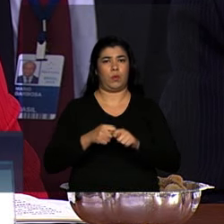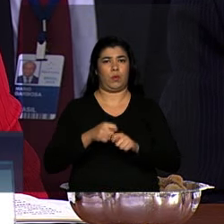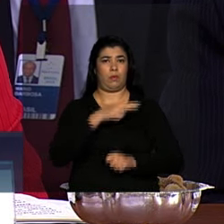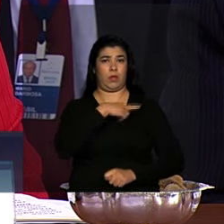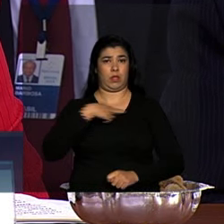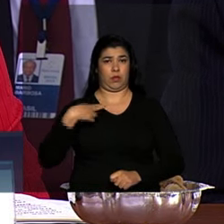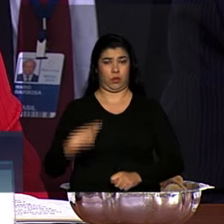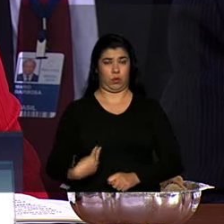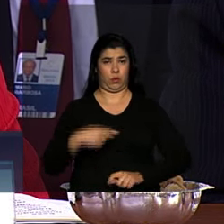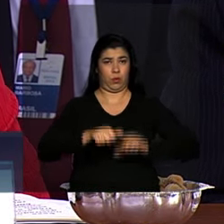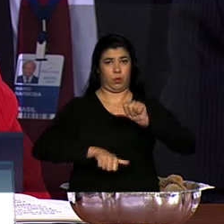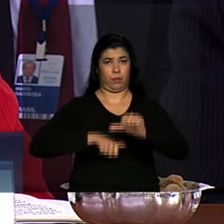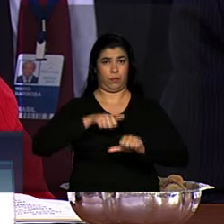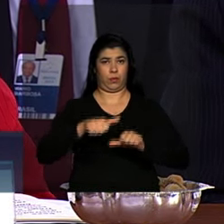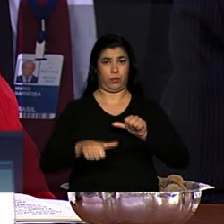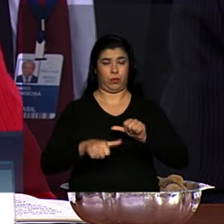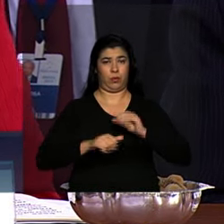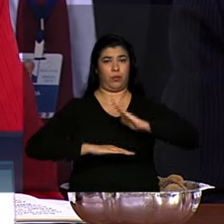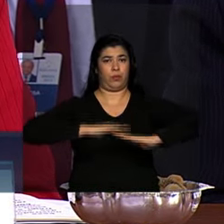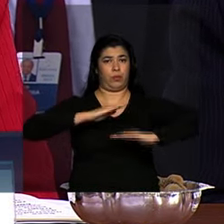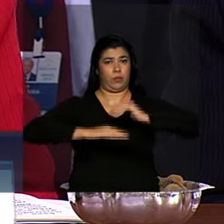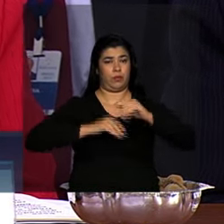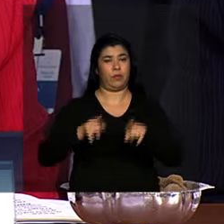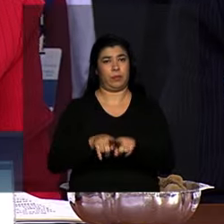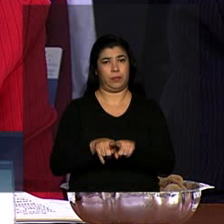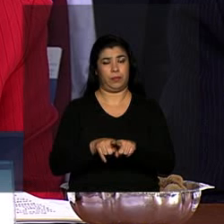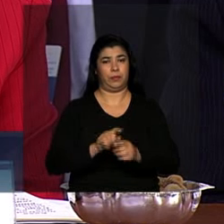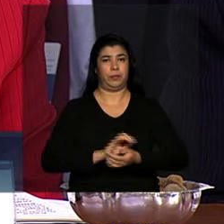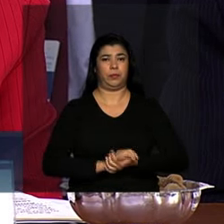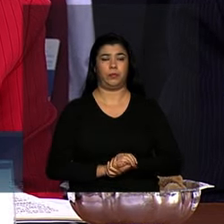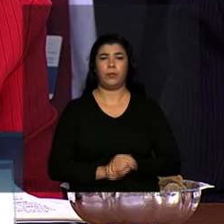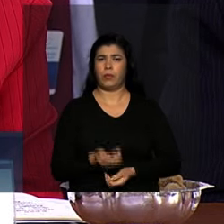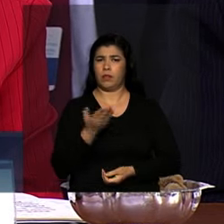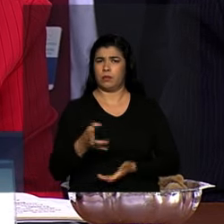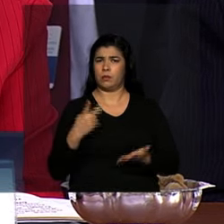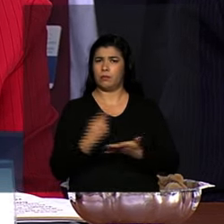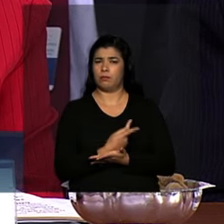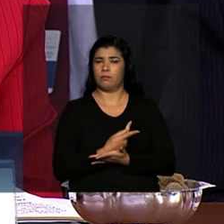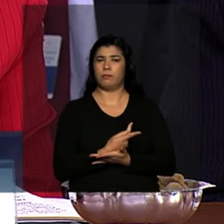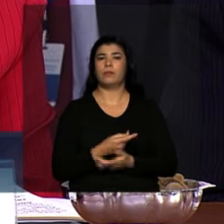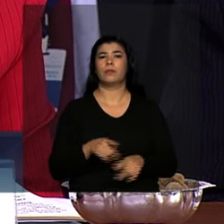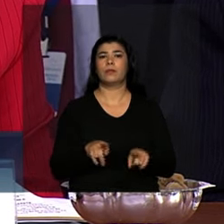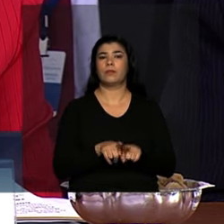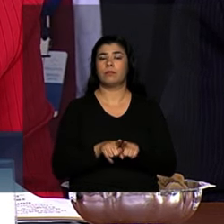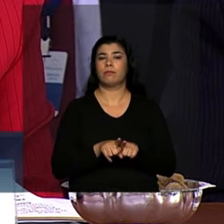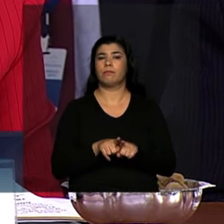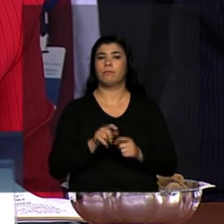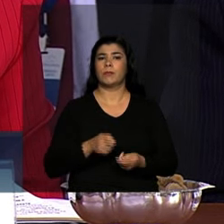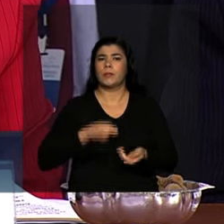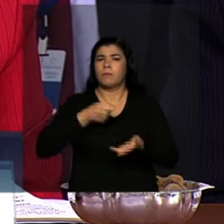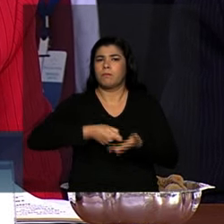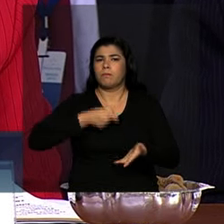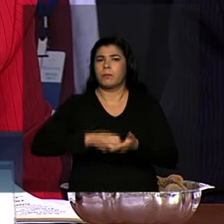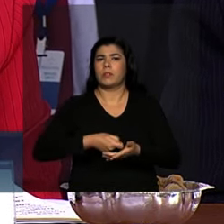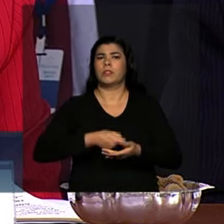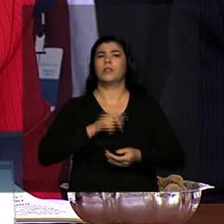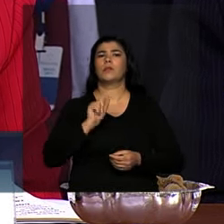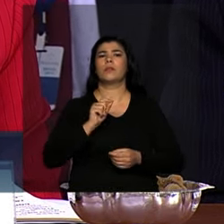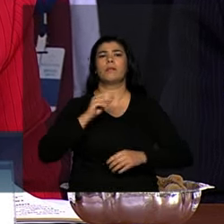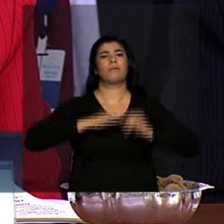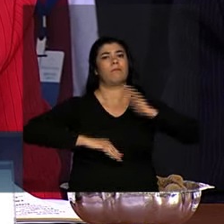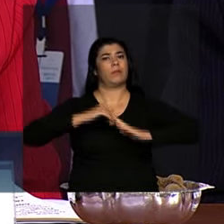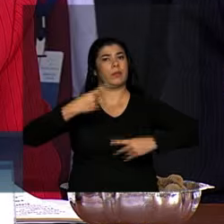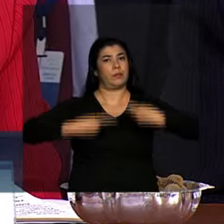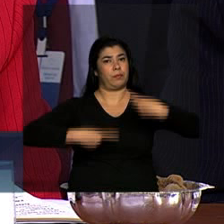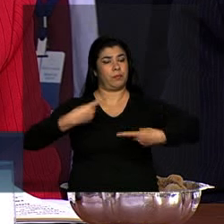o patamar do seu desenvolvimento. Essa situação passou a exigir políticas